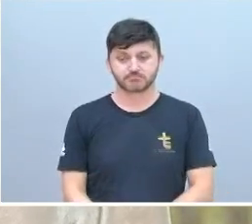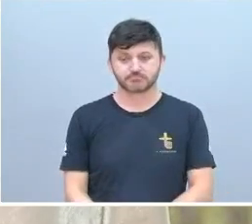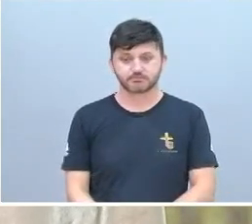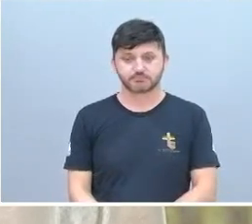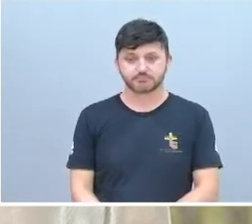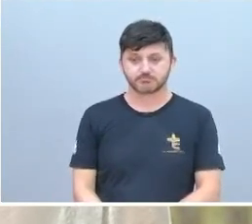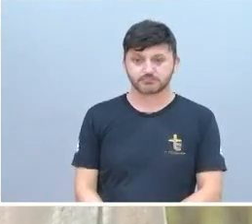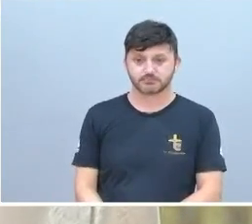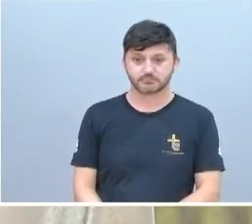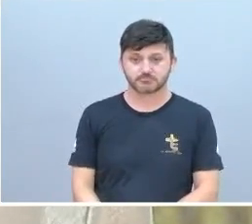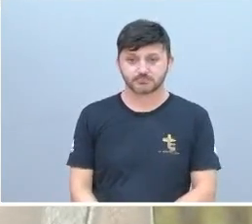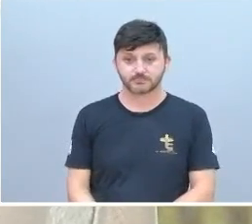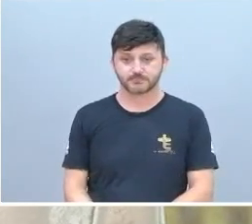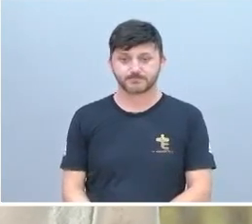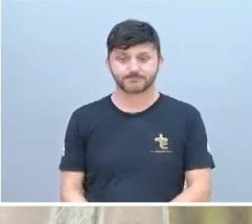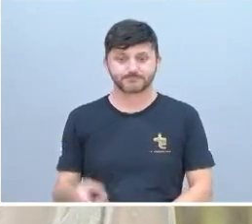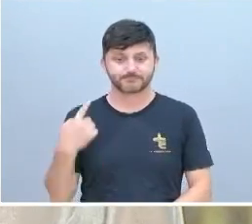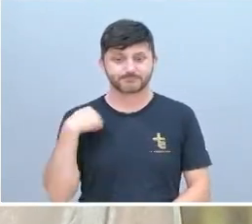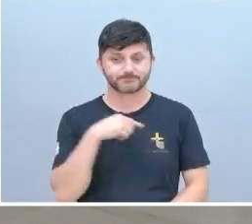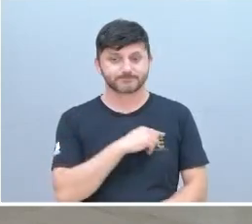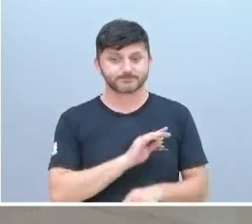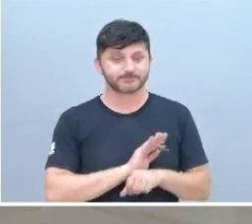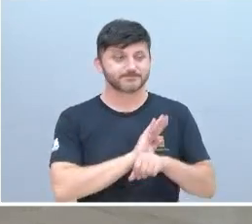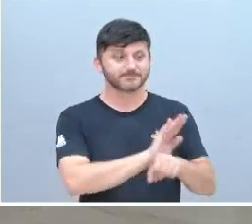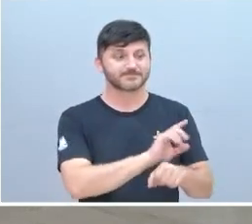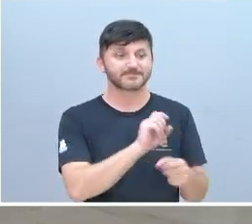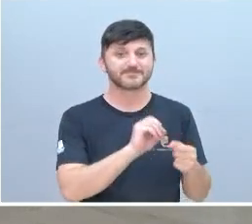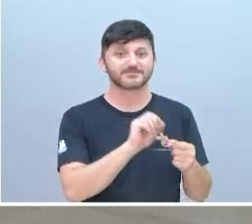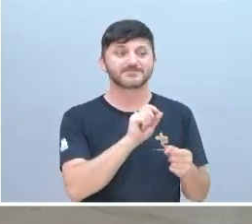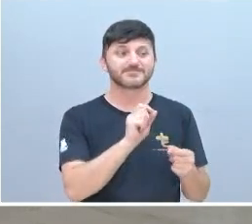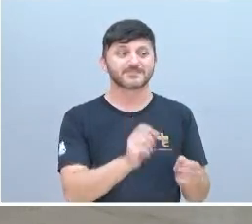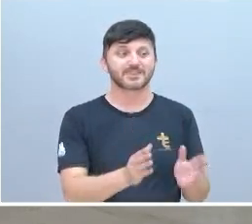Nós acabamos indiretamente fechando as igrejas.